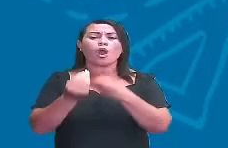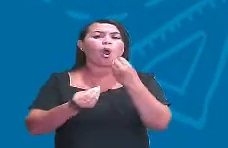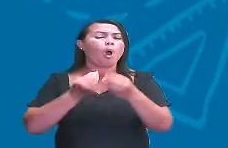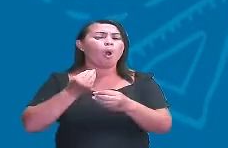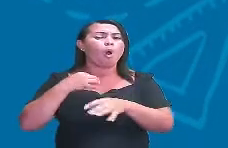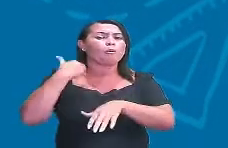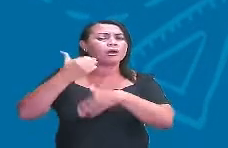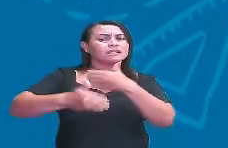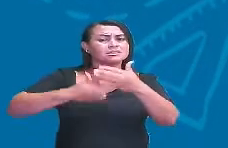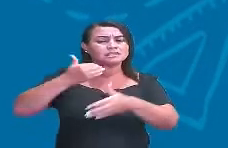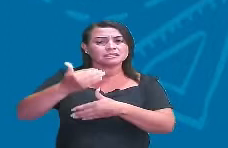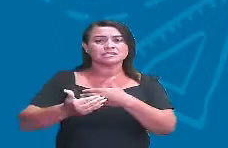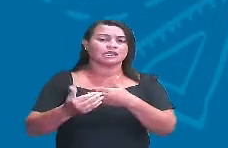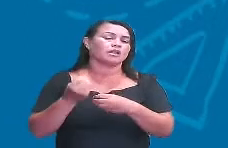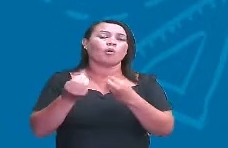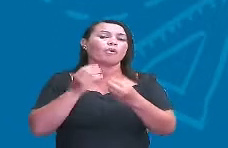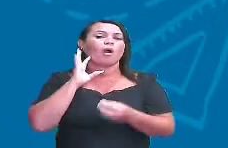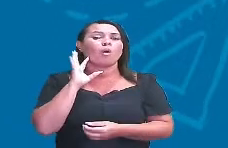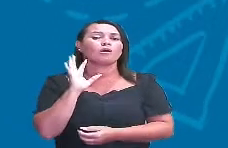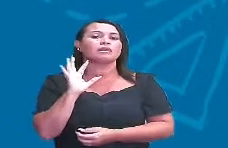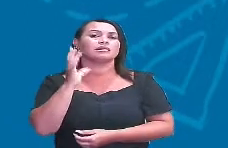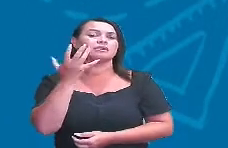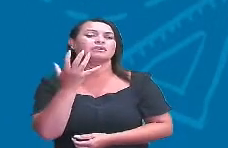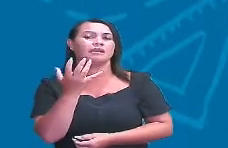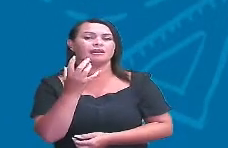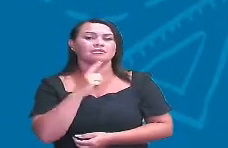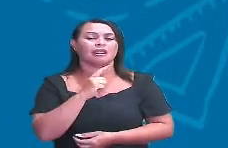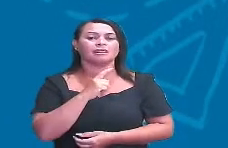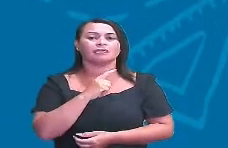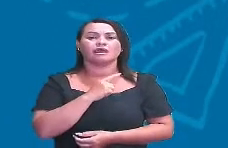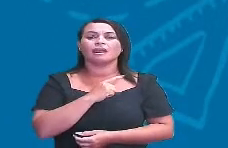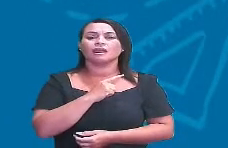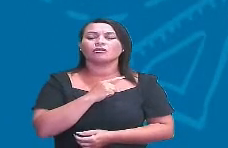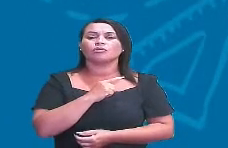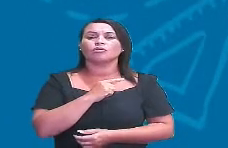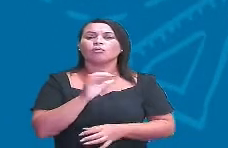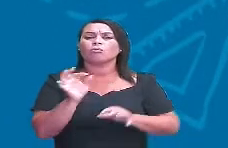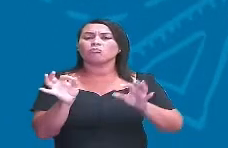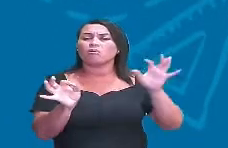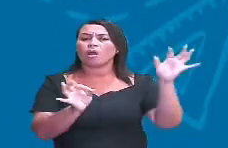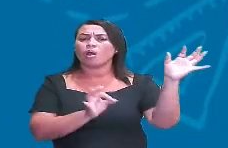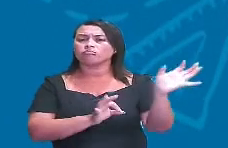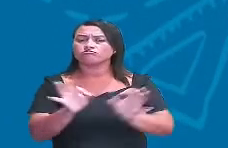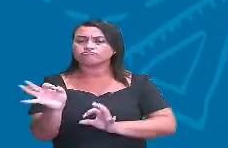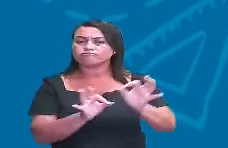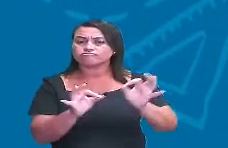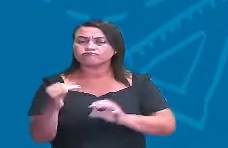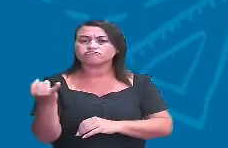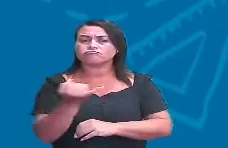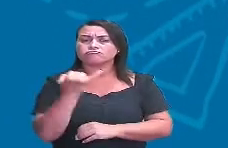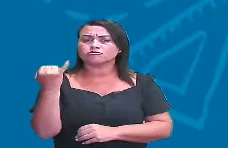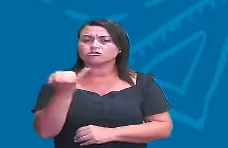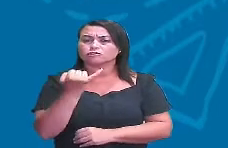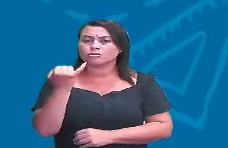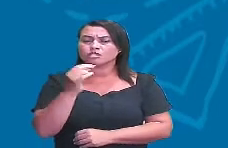essa produção desse alimento ela acontece através de um mecanismo muito importante chamado de